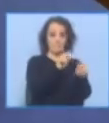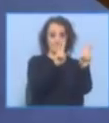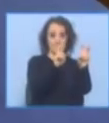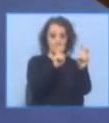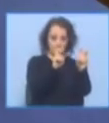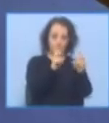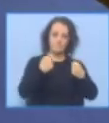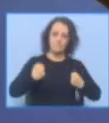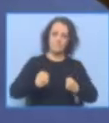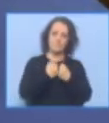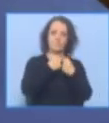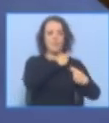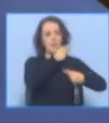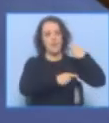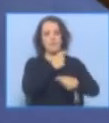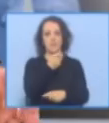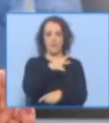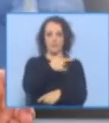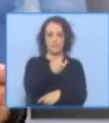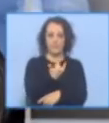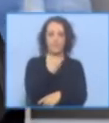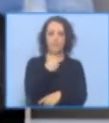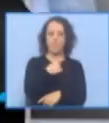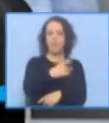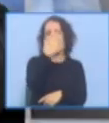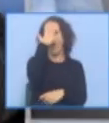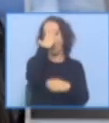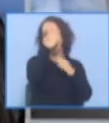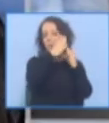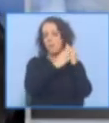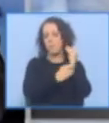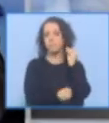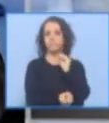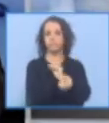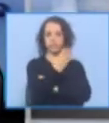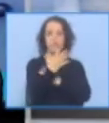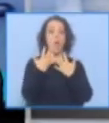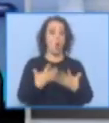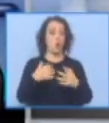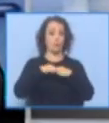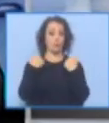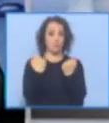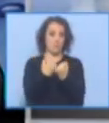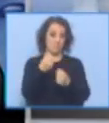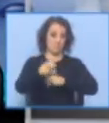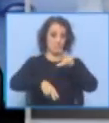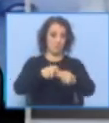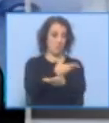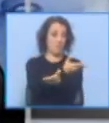e a herança anti têm momentos de adormecimento e de ressurgimento. E atualmente nas sociedades contemporâneas